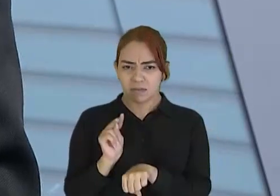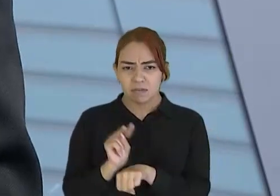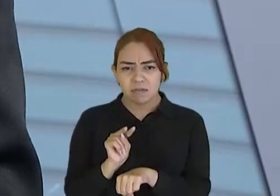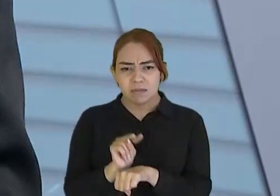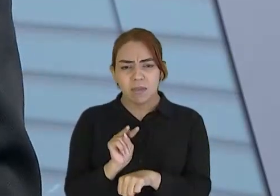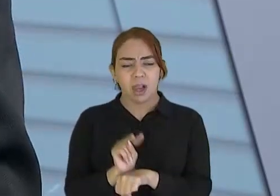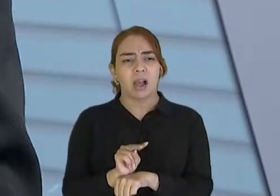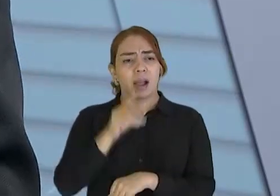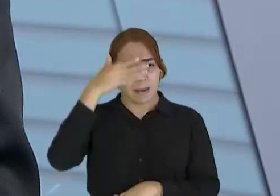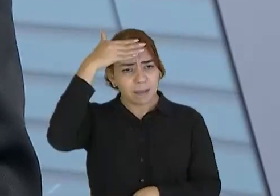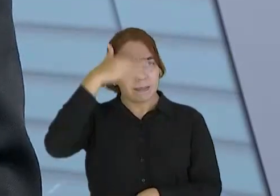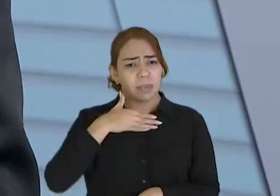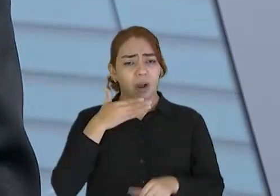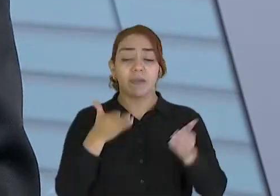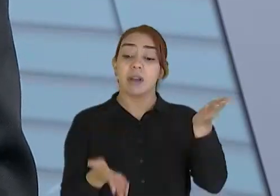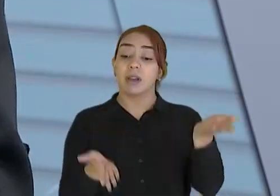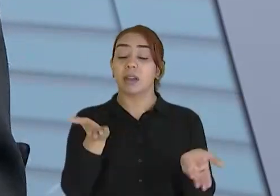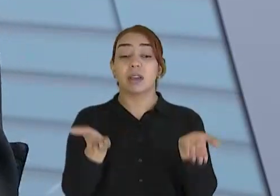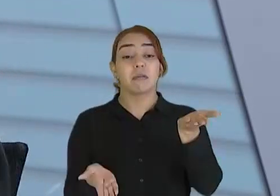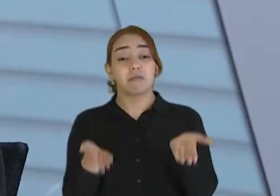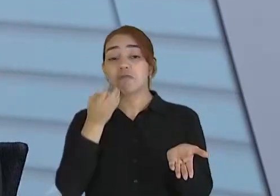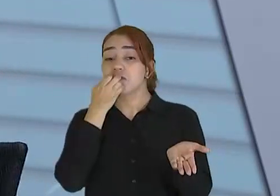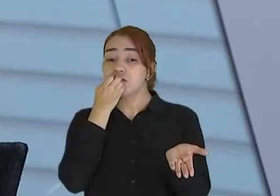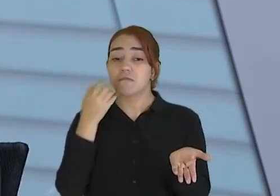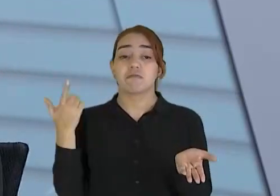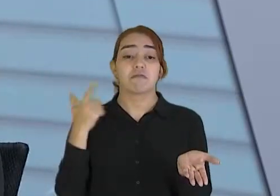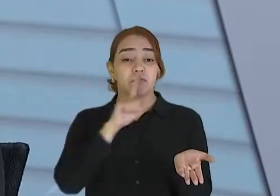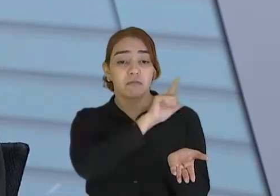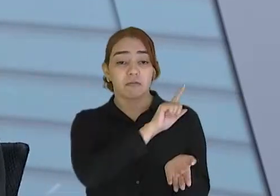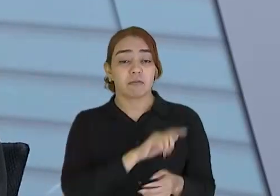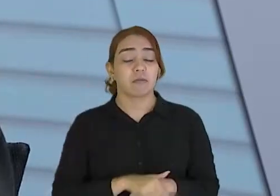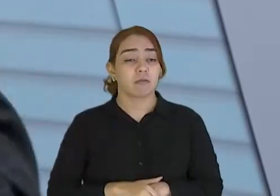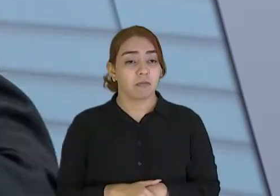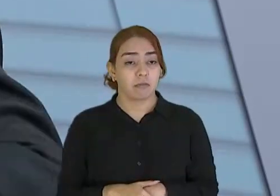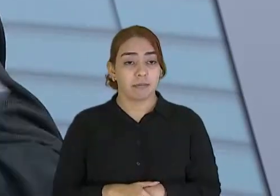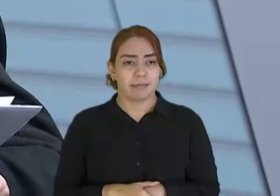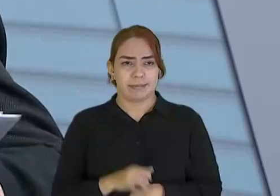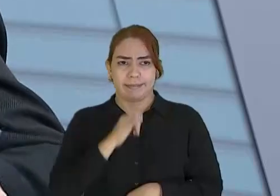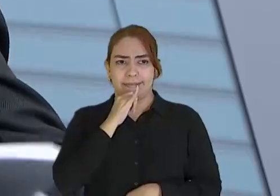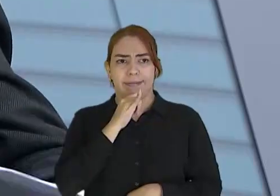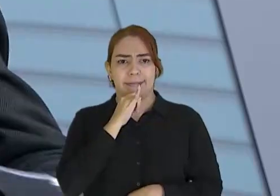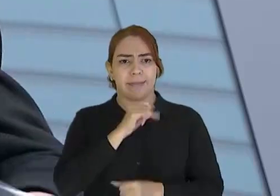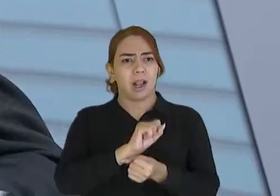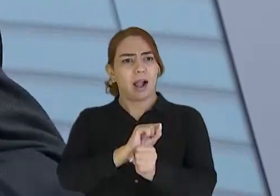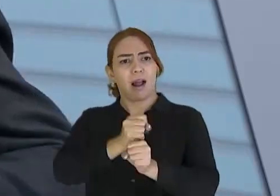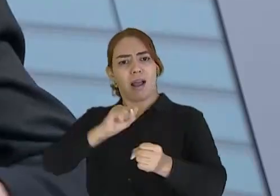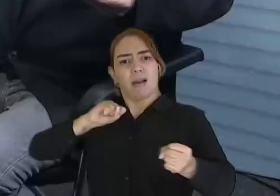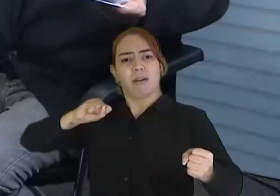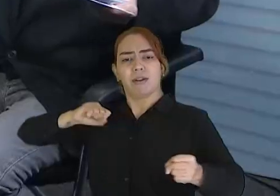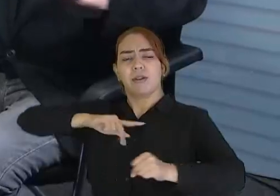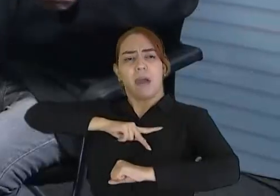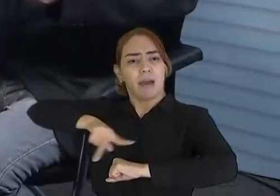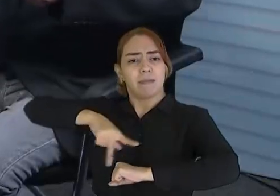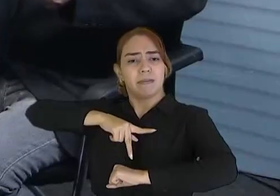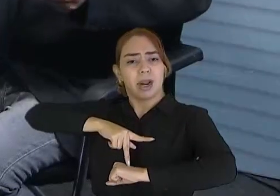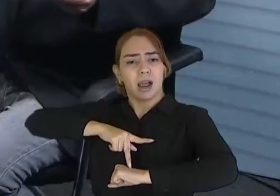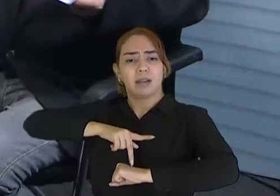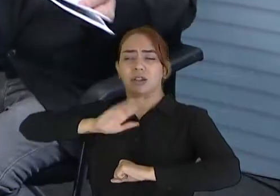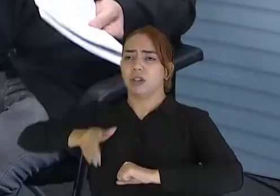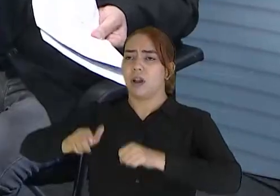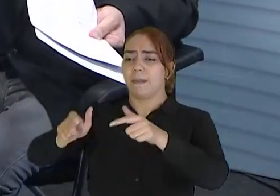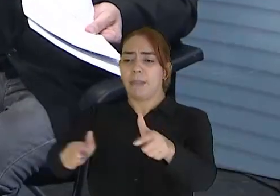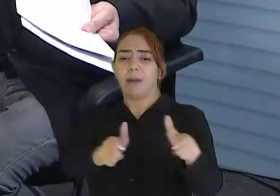que o equilíbrio ambiental funciona, né, professor? Sim, não, o campus da Unifor é belíssimo, inclusive, que tem esse